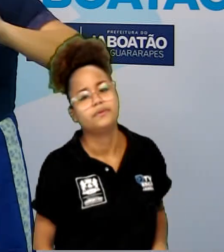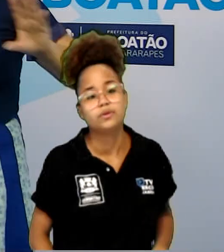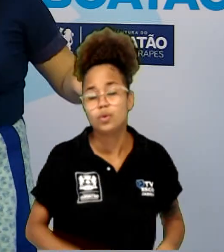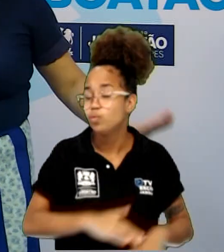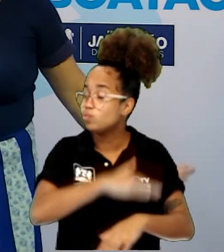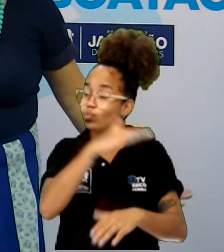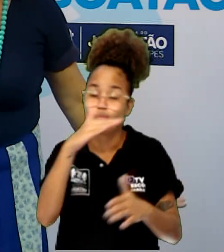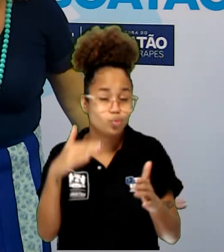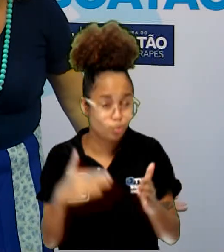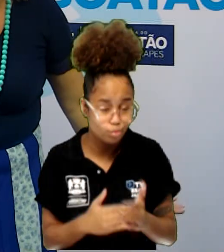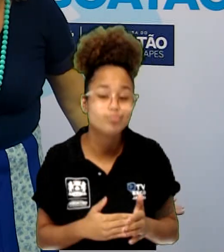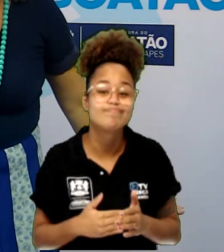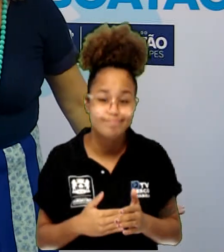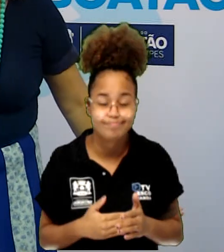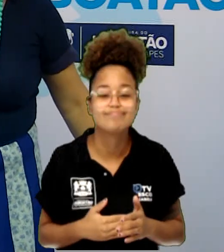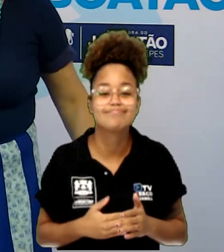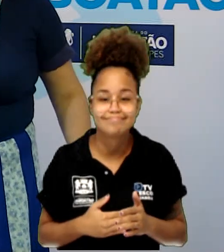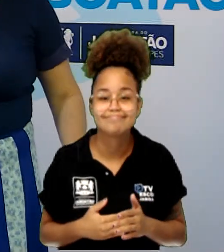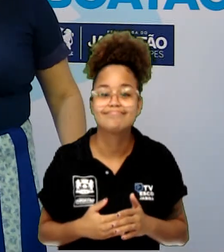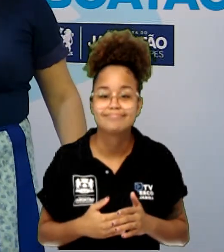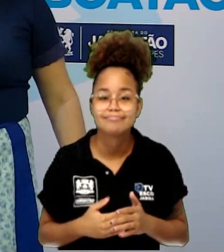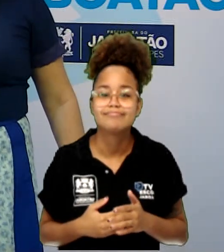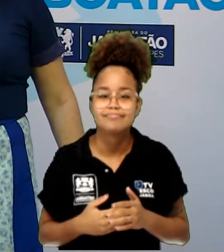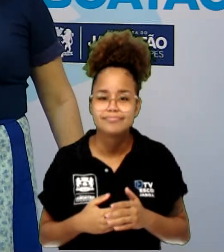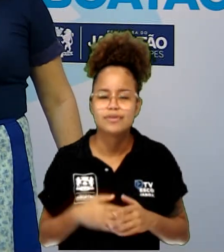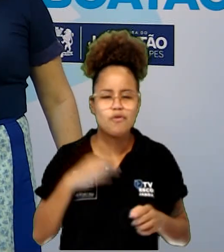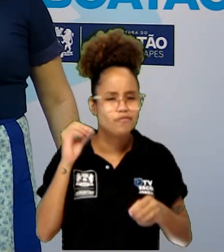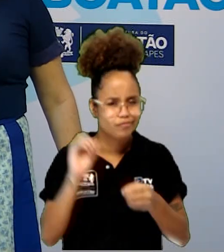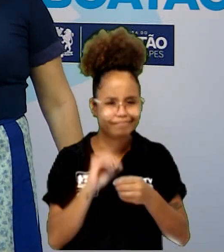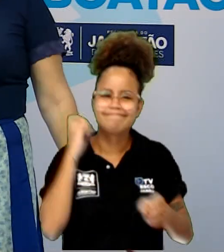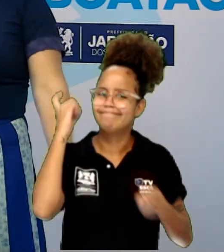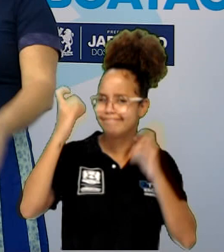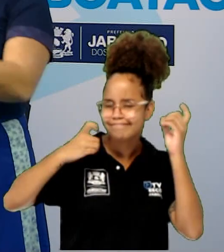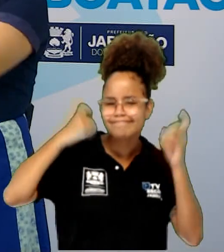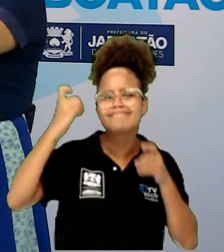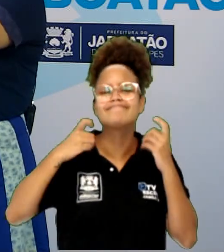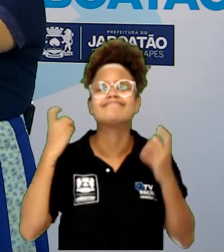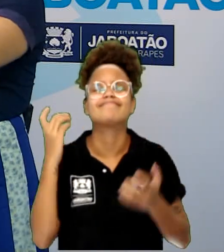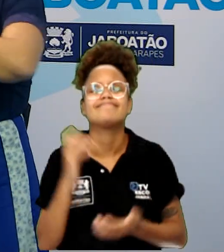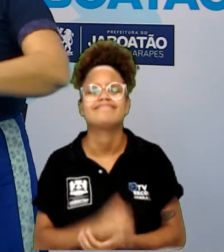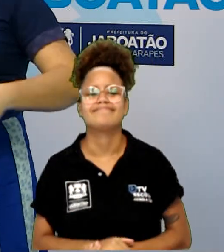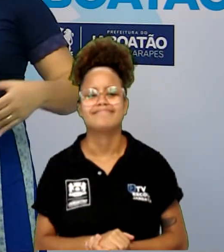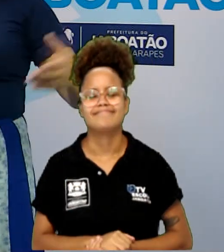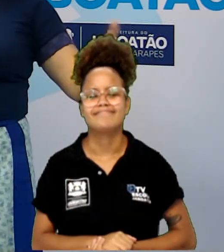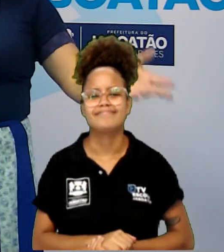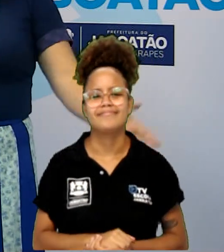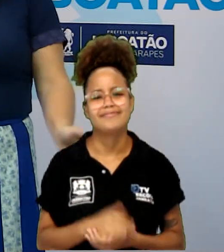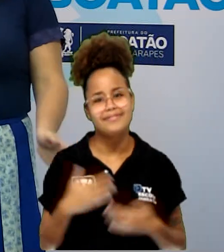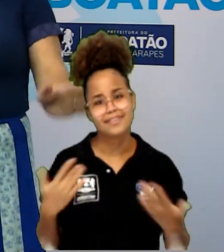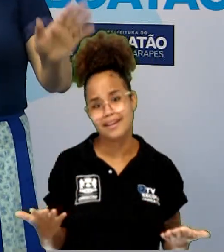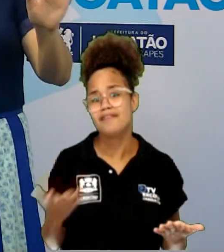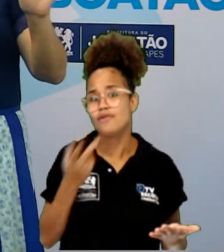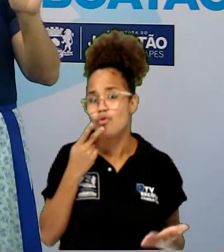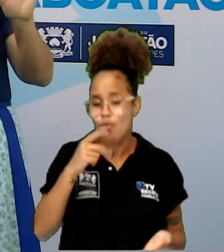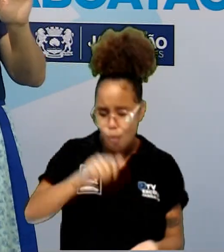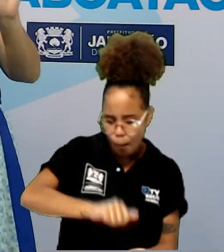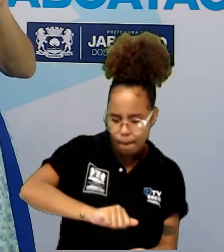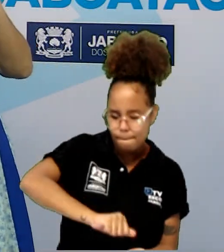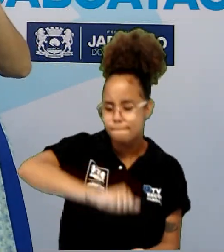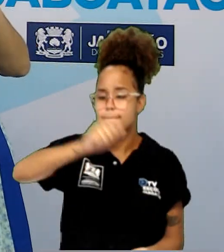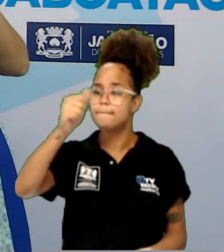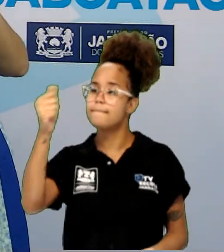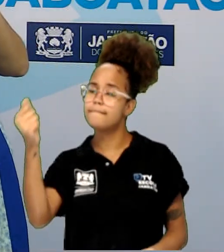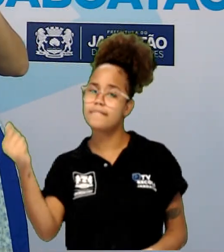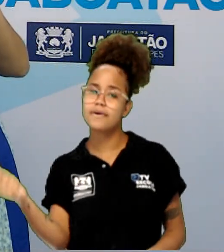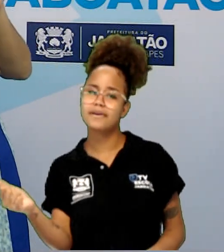Aquele monte de coisa fazendo aquela confusão. A pobre coitada, como eu disse para vocês, levantou a tampa do caldeirão